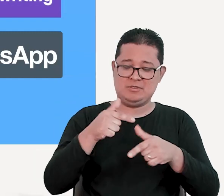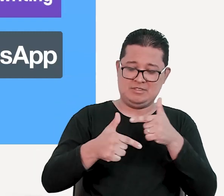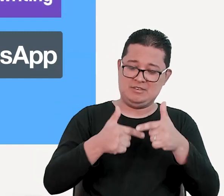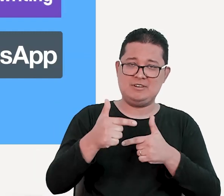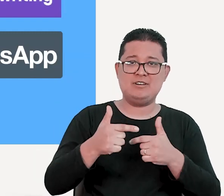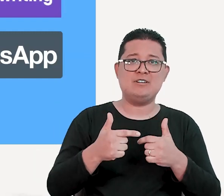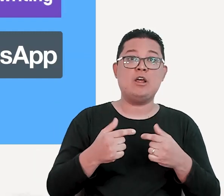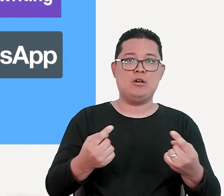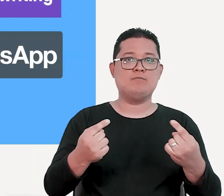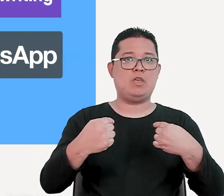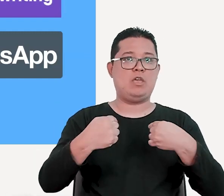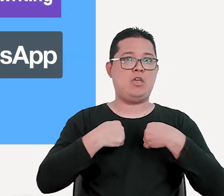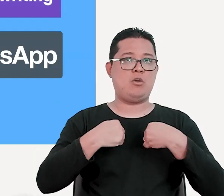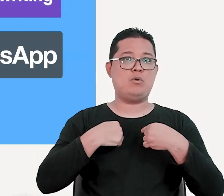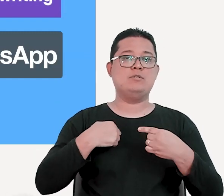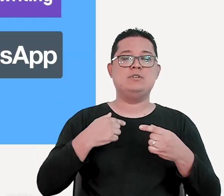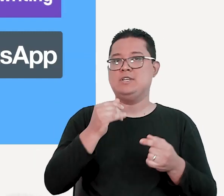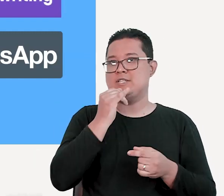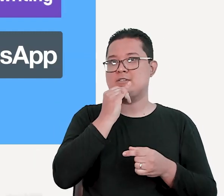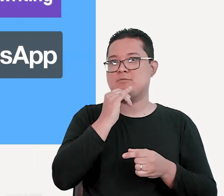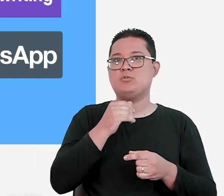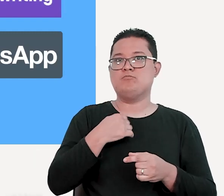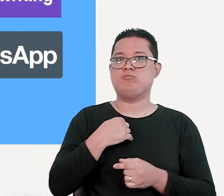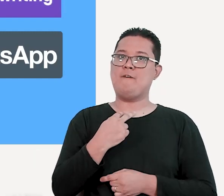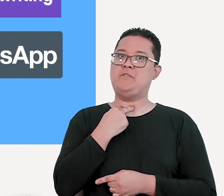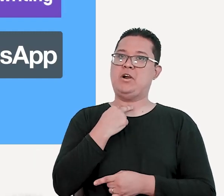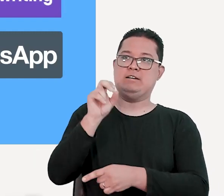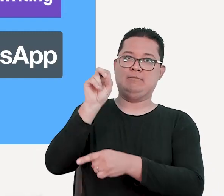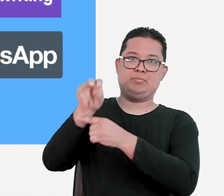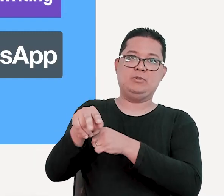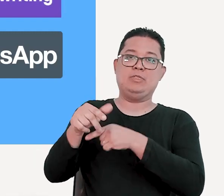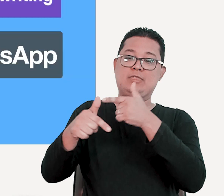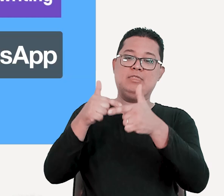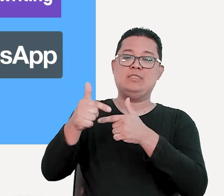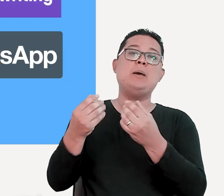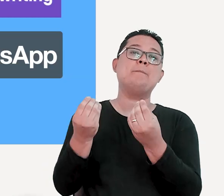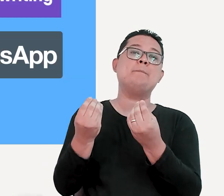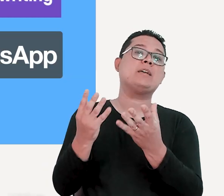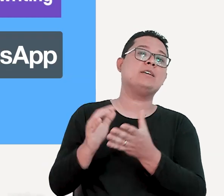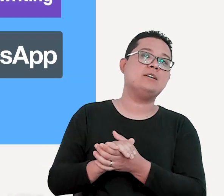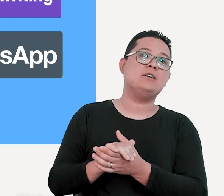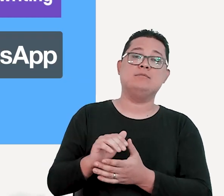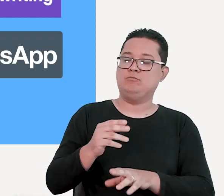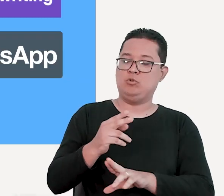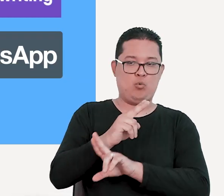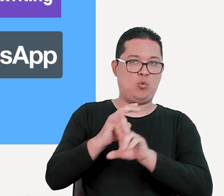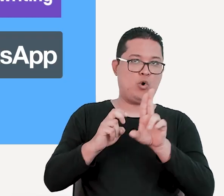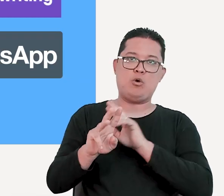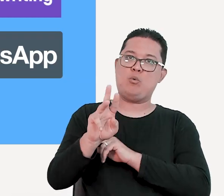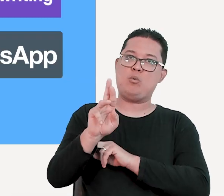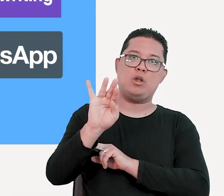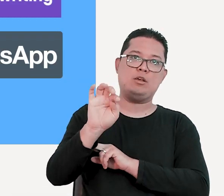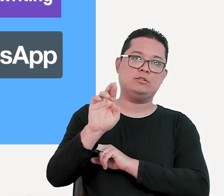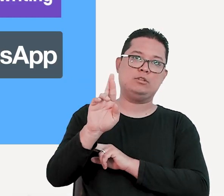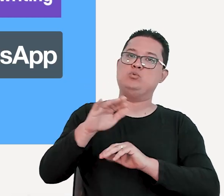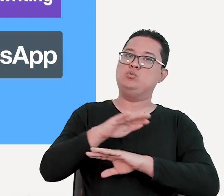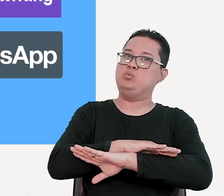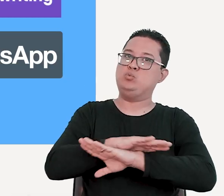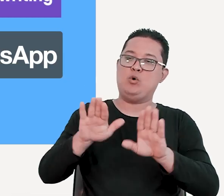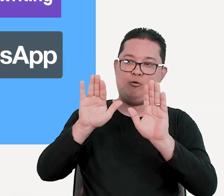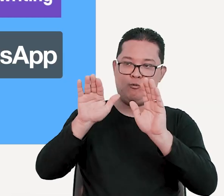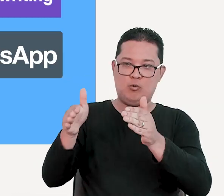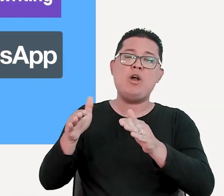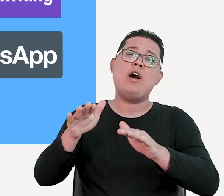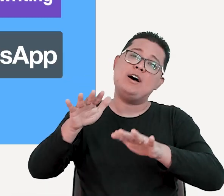faço outras coisas, eu sou contratada para a minha função. Se eu estou em outros grupos, é porque eu pedi, eu escolhi, mas eu fui contratada só para